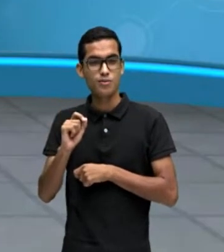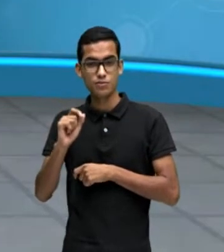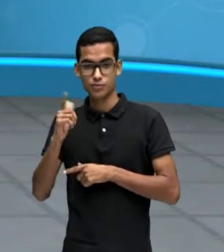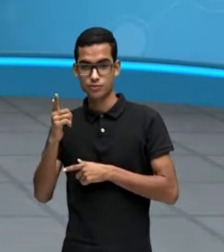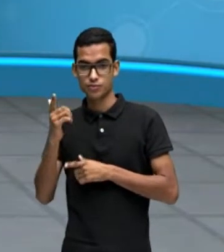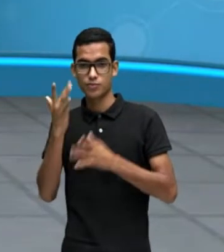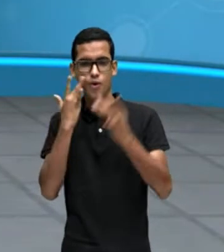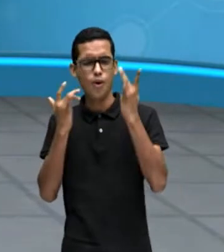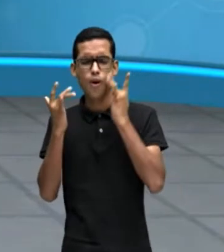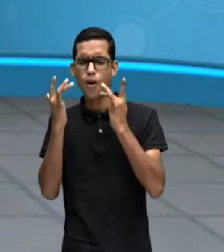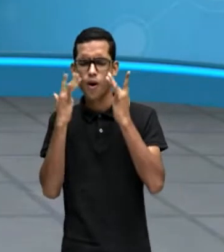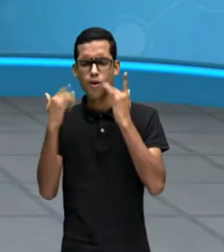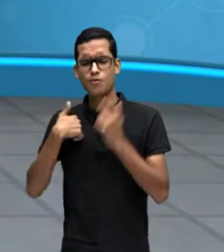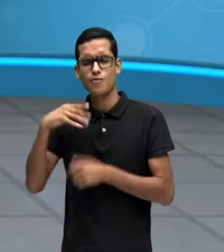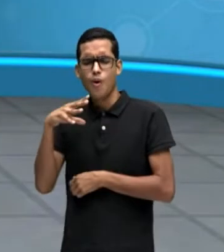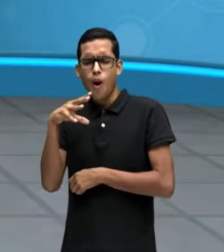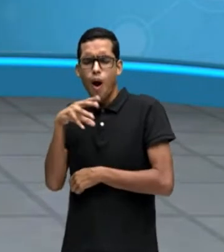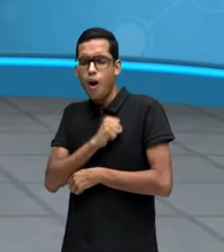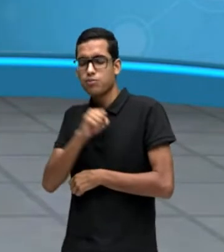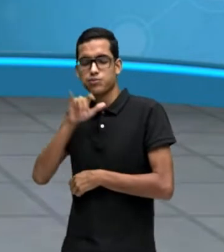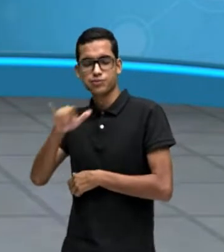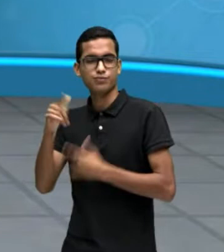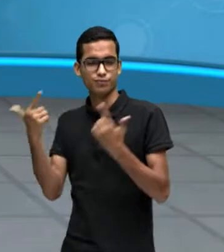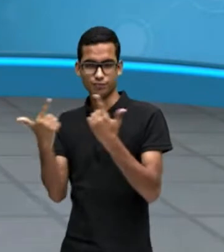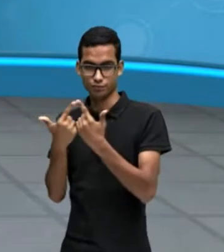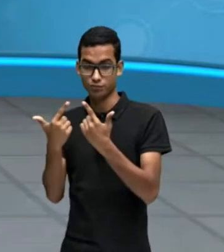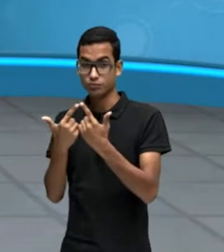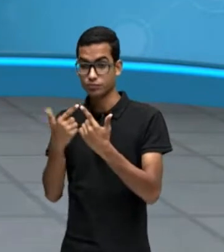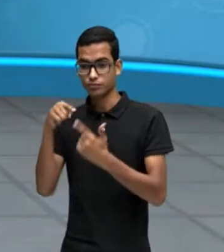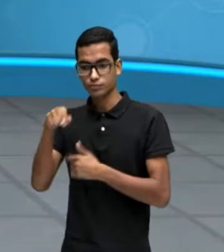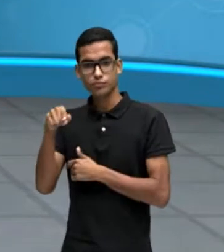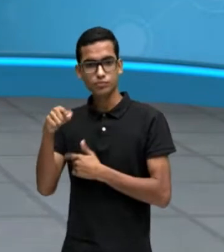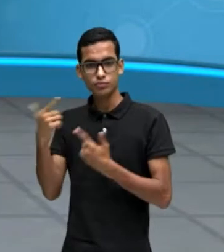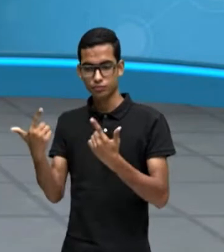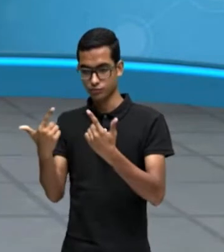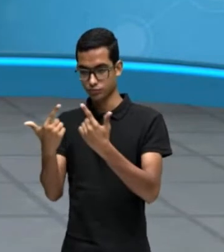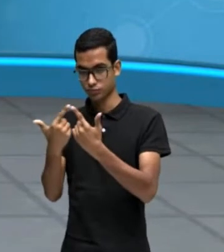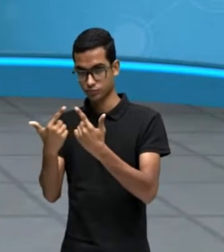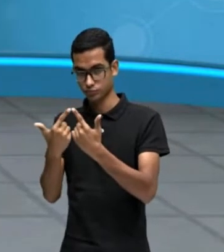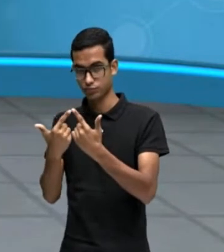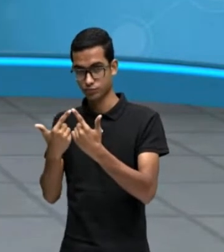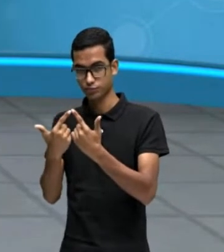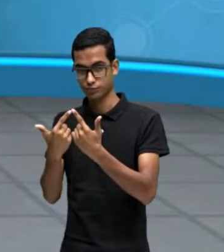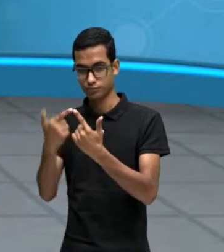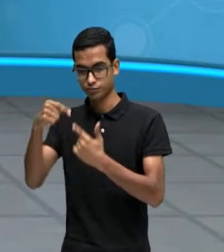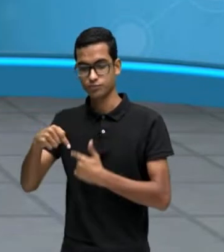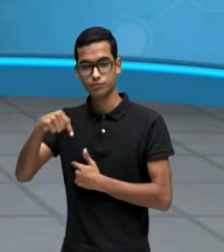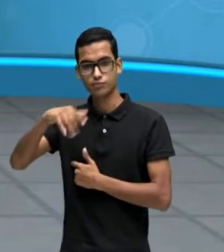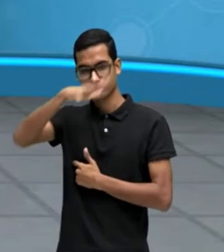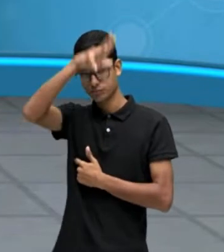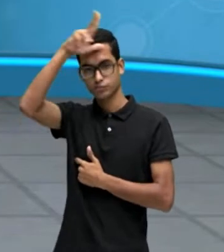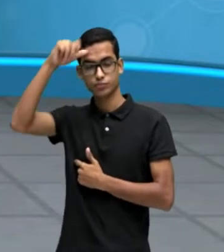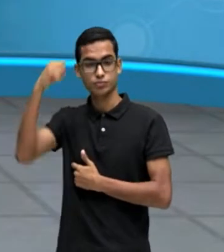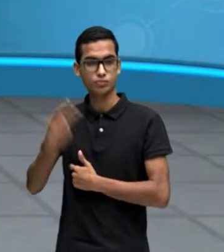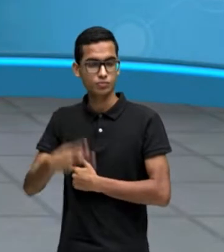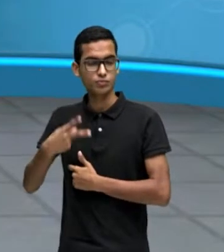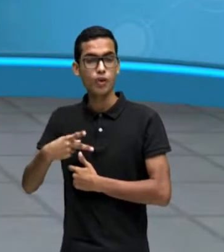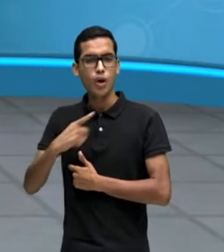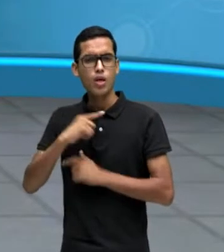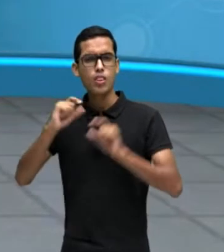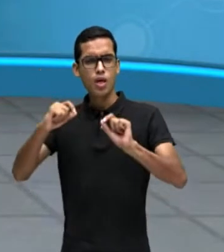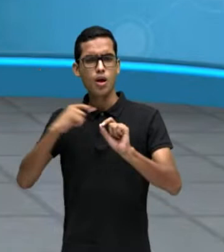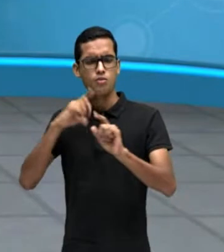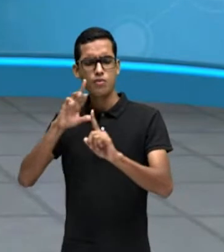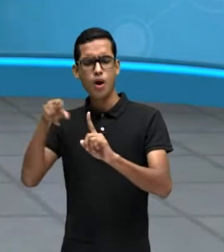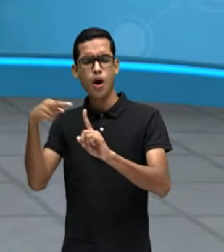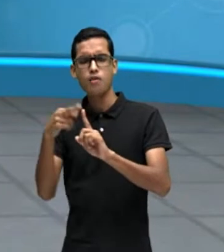apaixonada por esse teatro, gente, ele é um espetáculo. Então, o nosso Teatro Amazonas. ele faz uma referência, a palavra